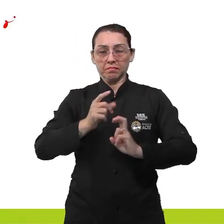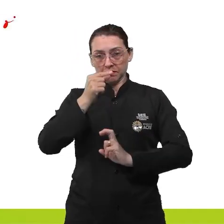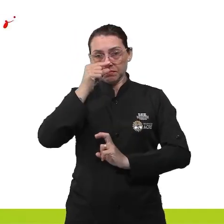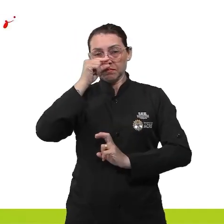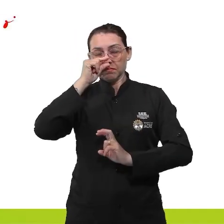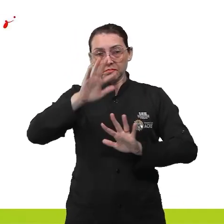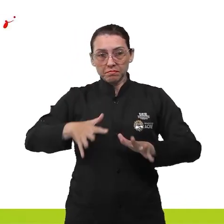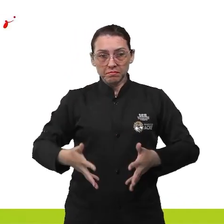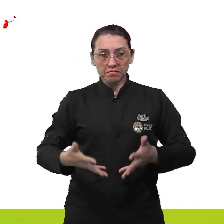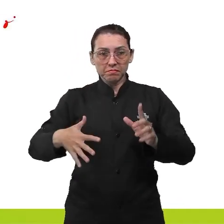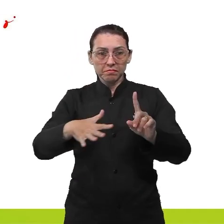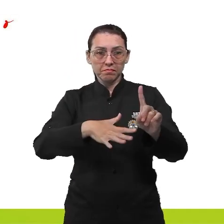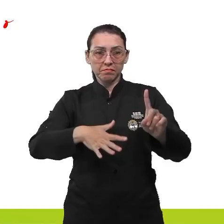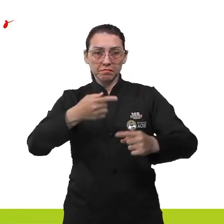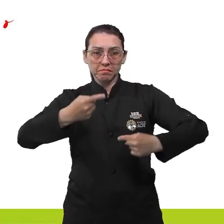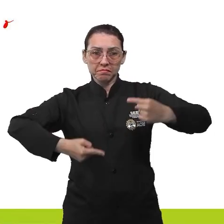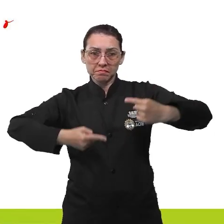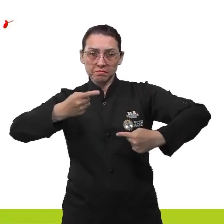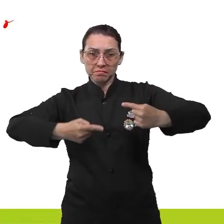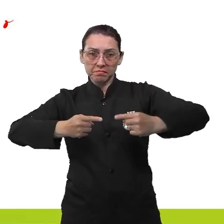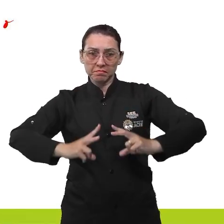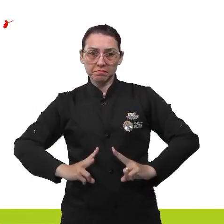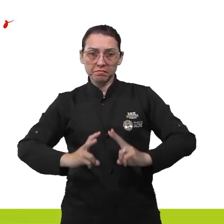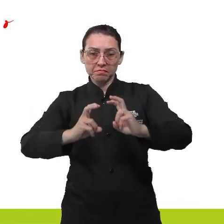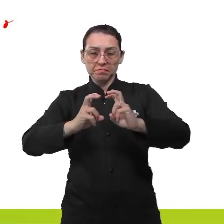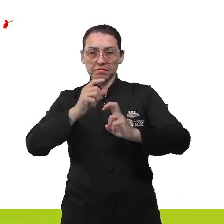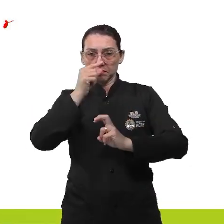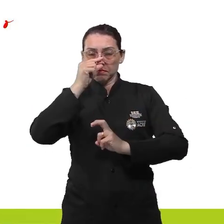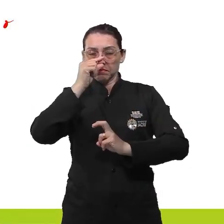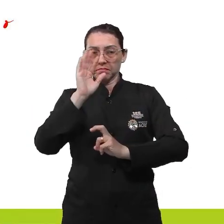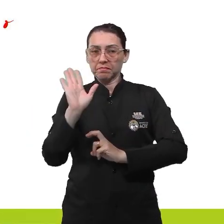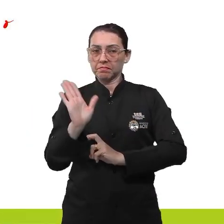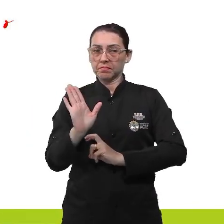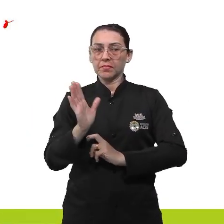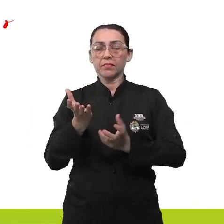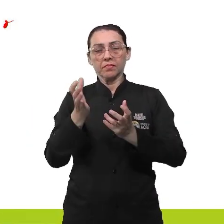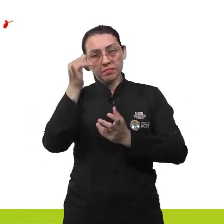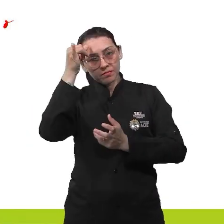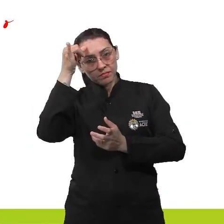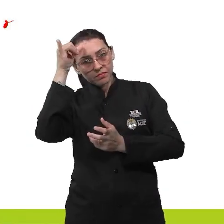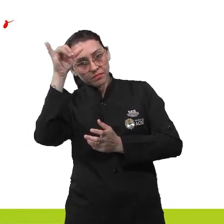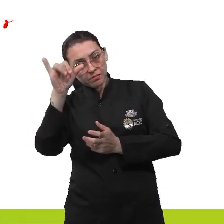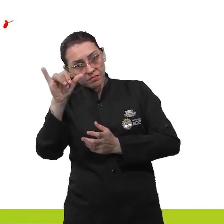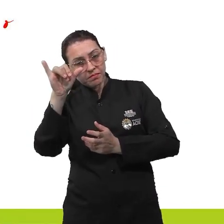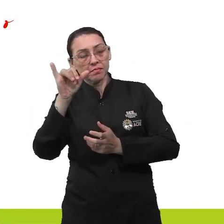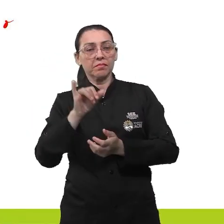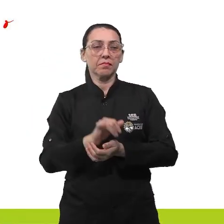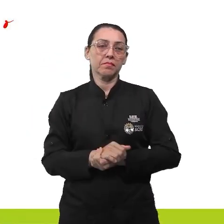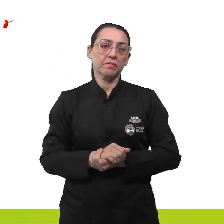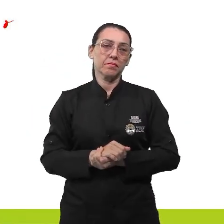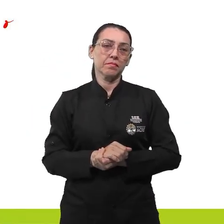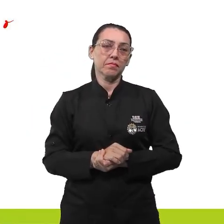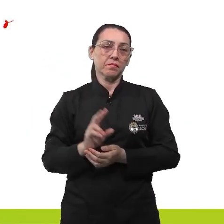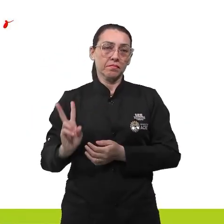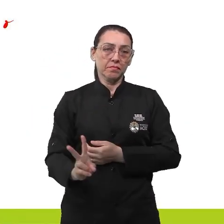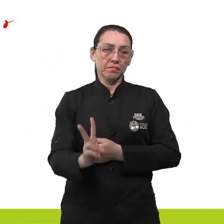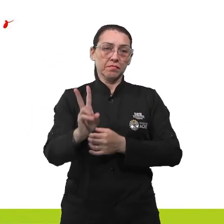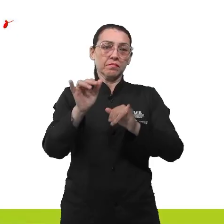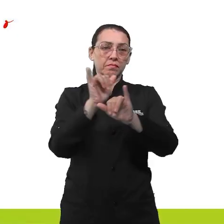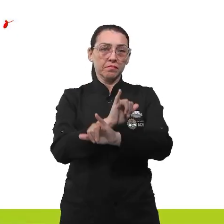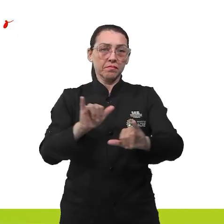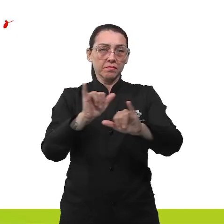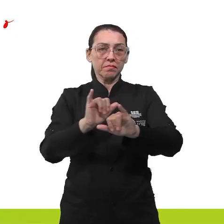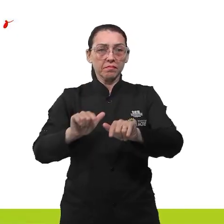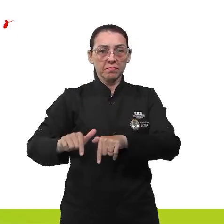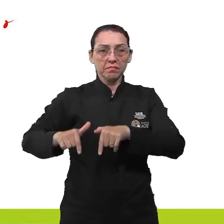Incentivar a sociedade a discutir, não, na verdade o que se quer é prevenir, né? Falar sobre se fala sempre. Valorizar